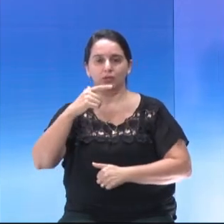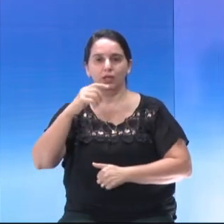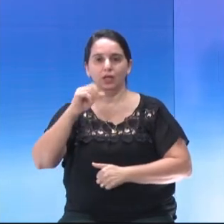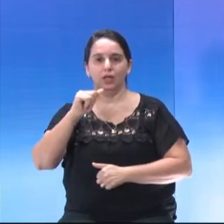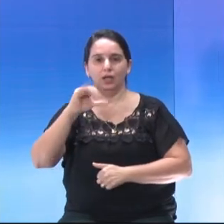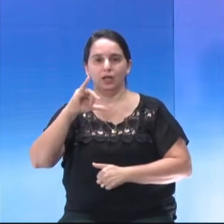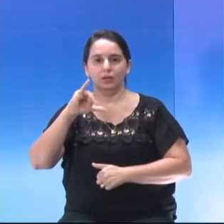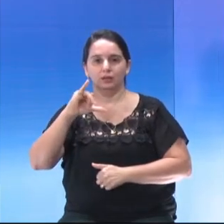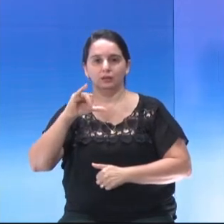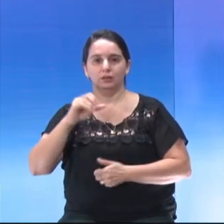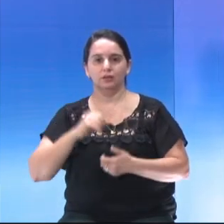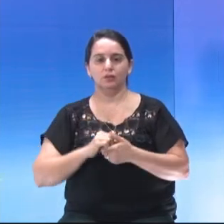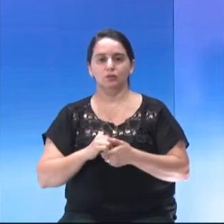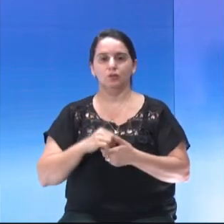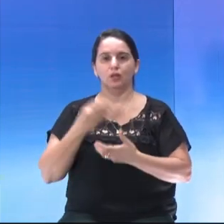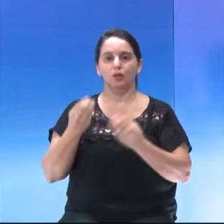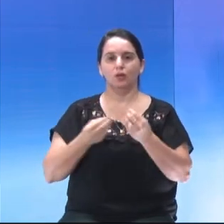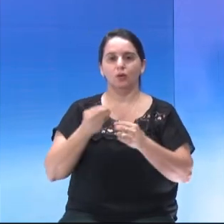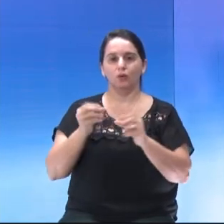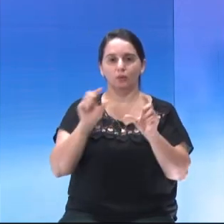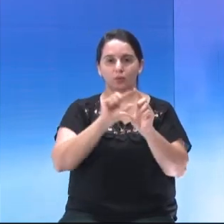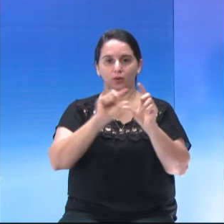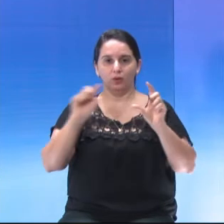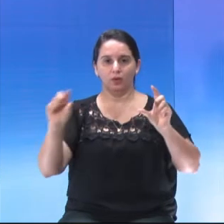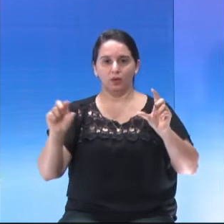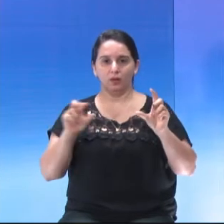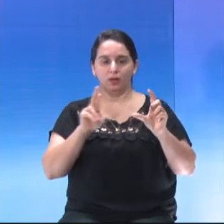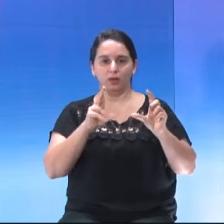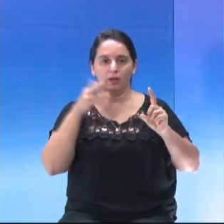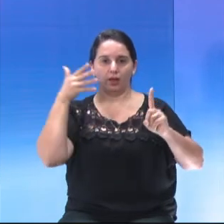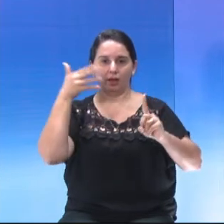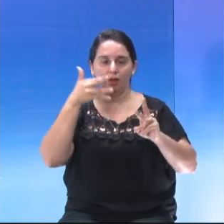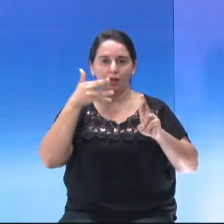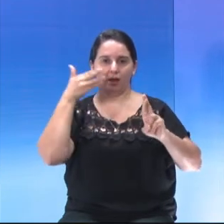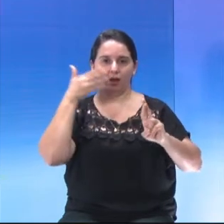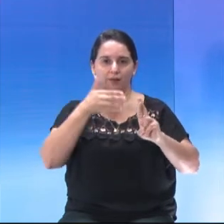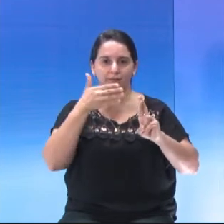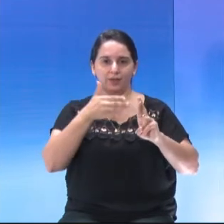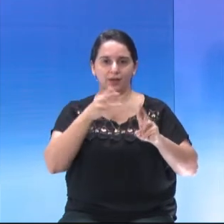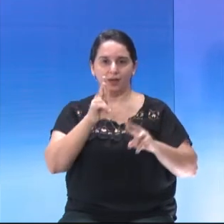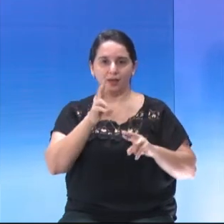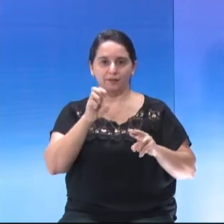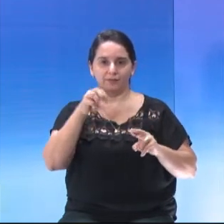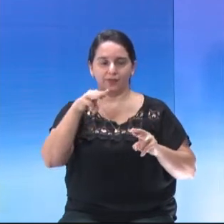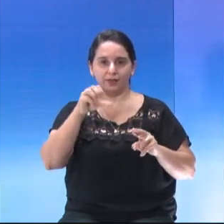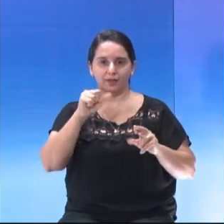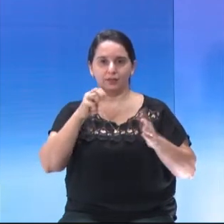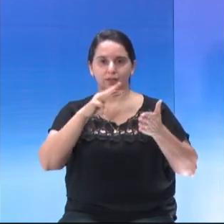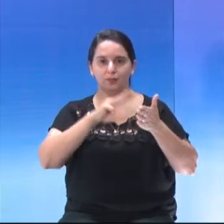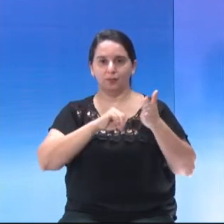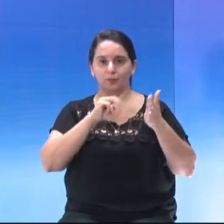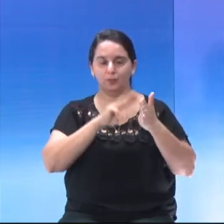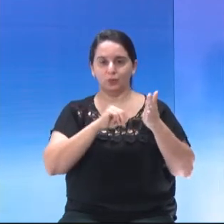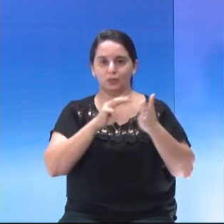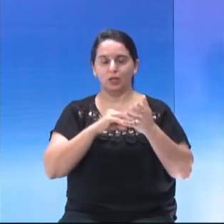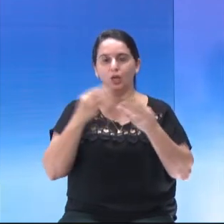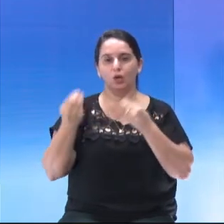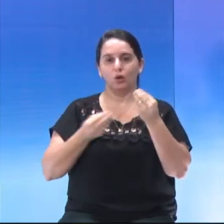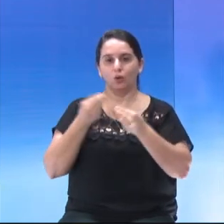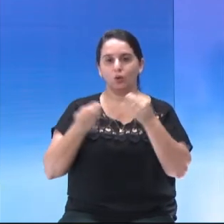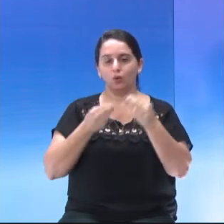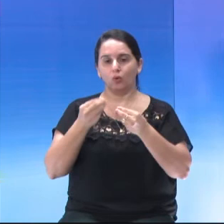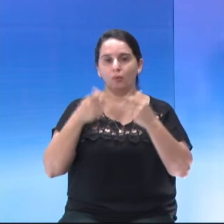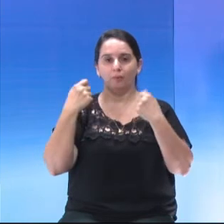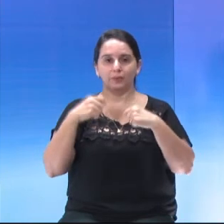ácido lático. Isso aqui é o que nós chamamos de equação referência, equação modelo, ou seja, é aonde eu